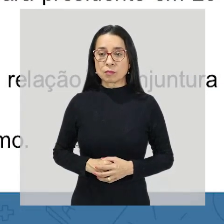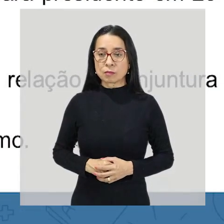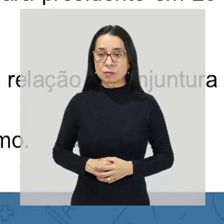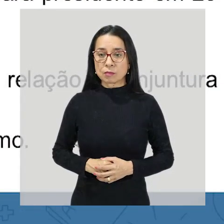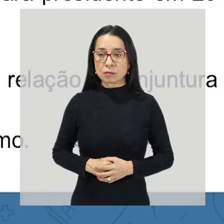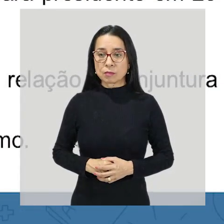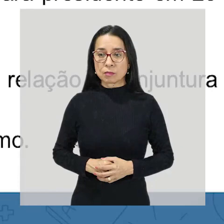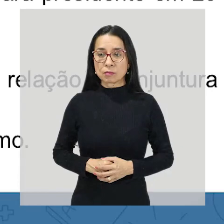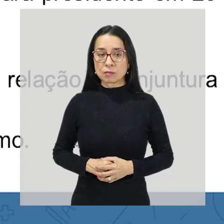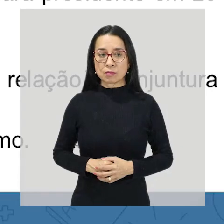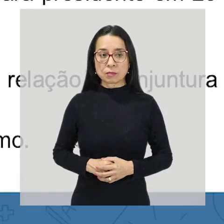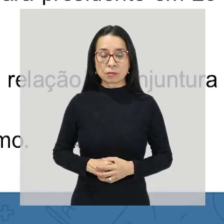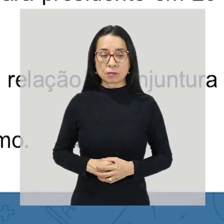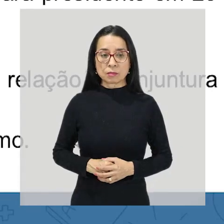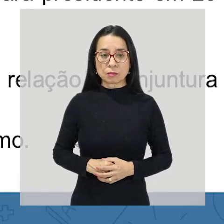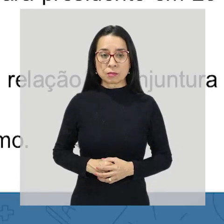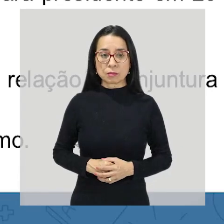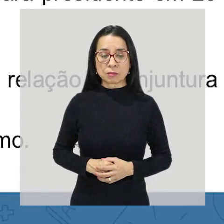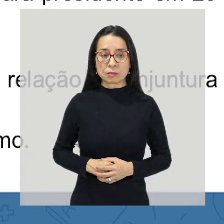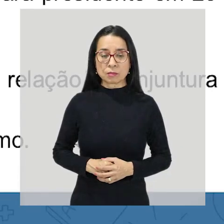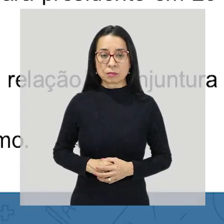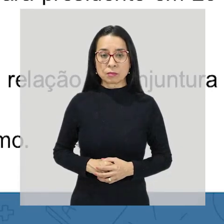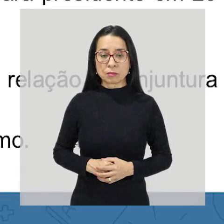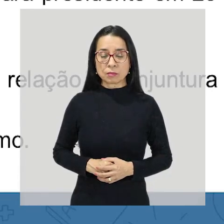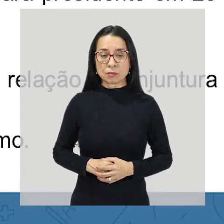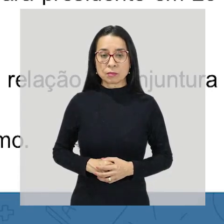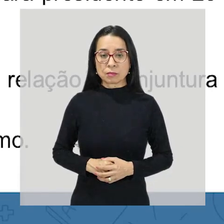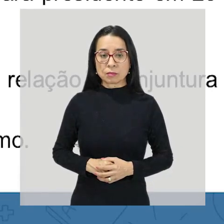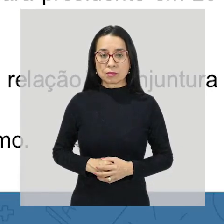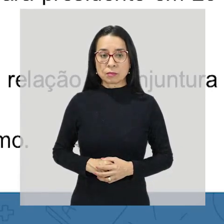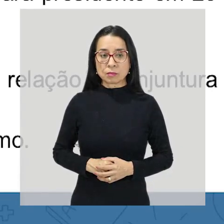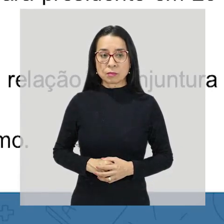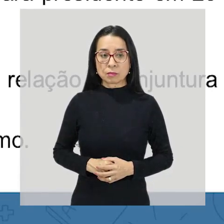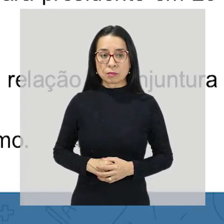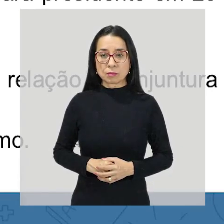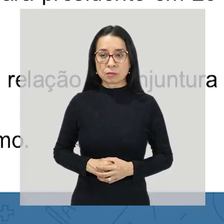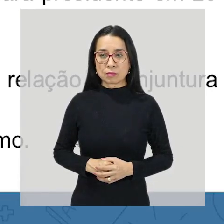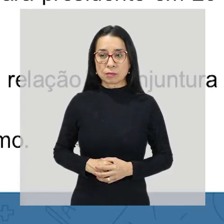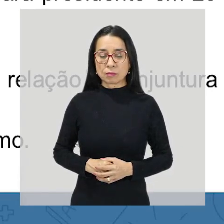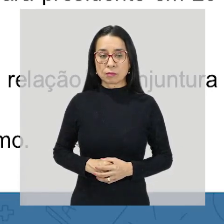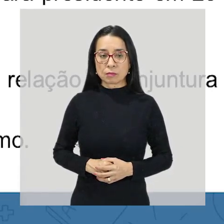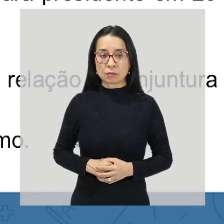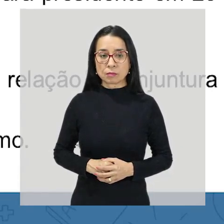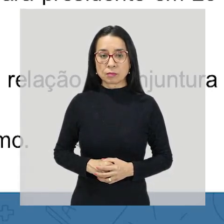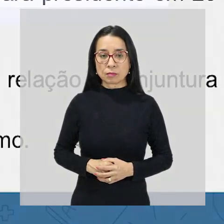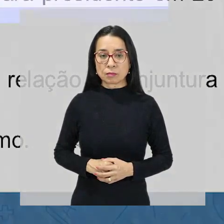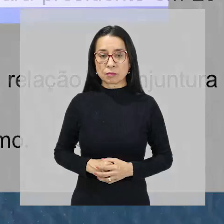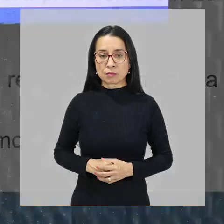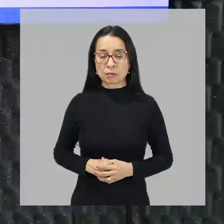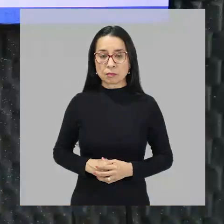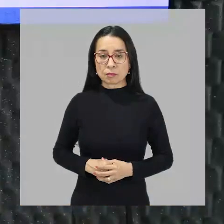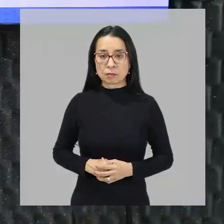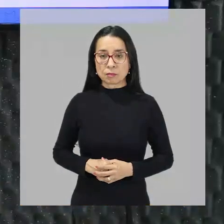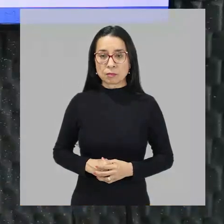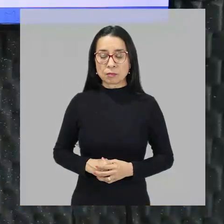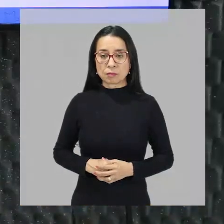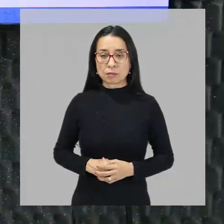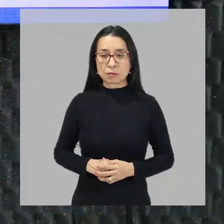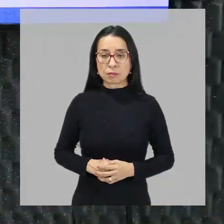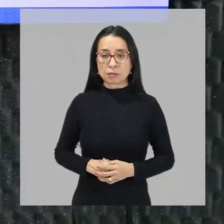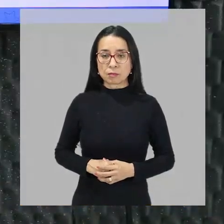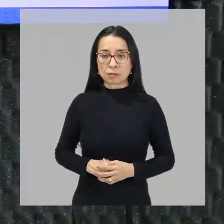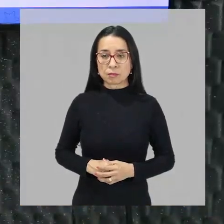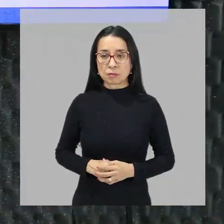governos civis e a democracia ainda completou o seu 5º ano e já viveu dias de grande